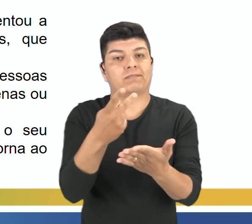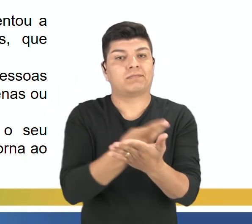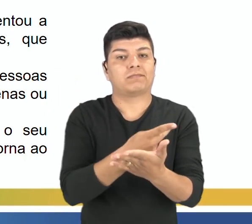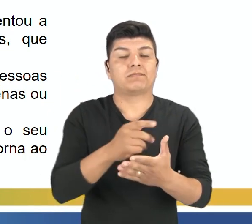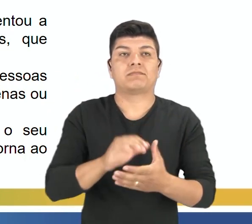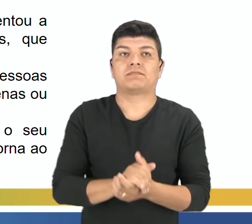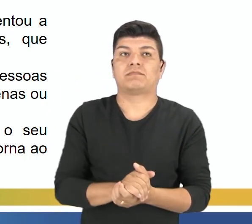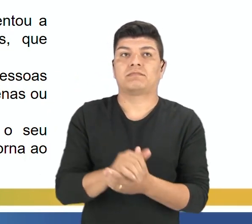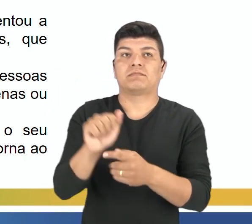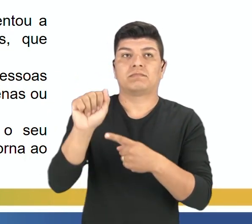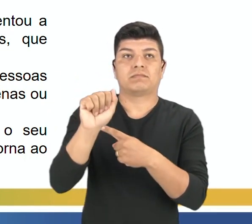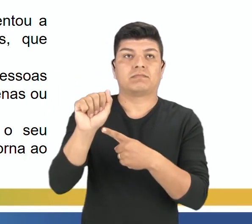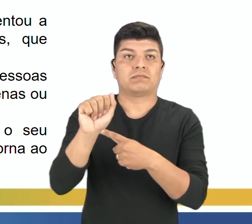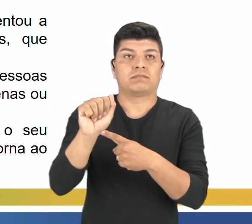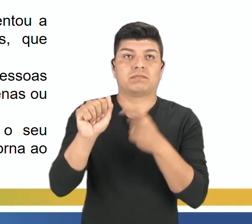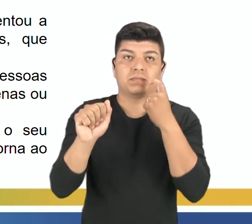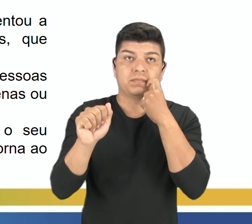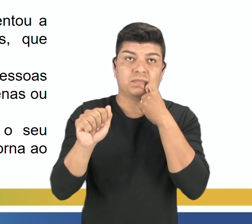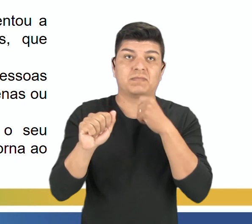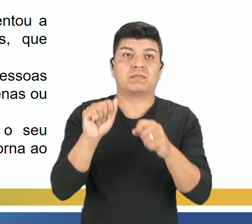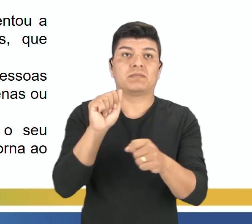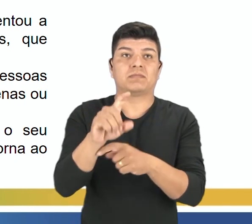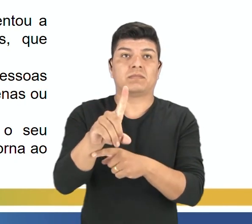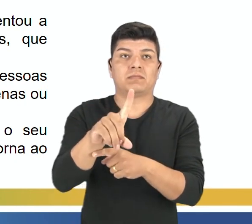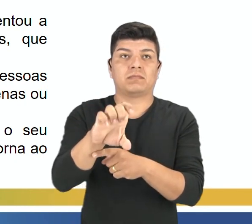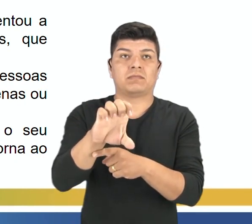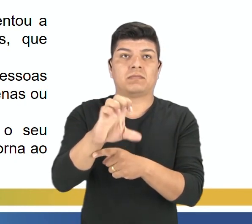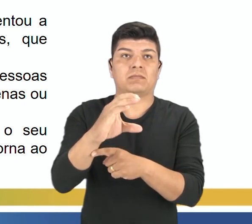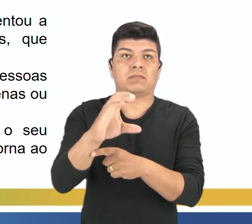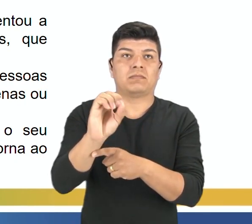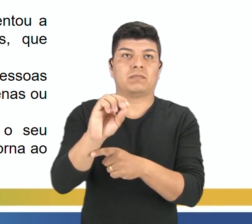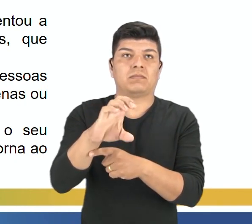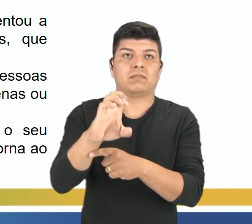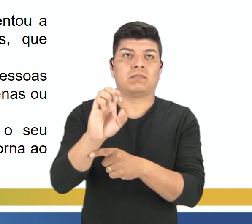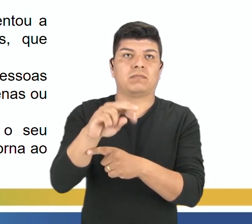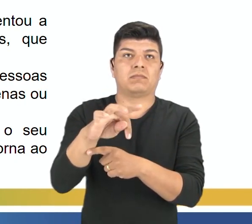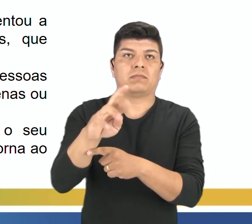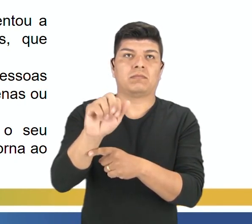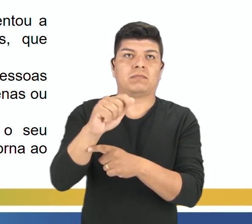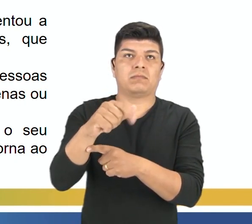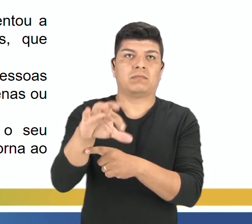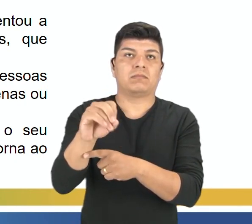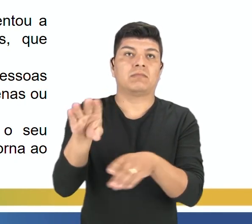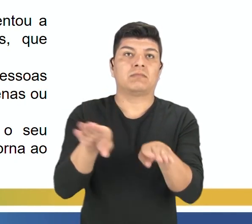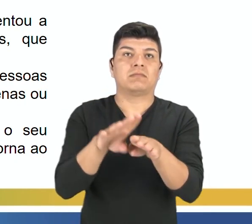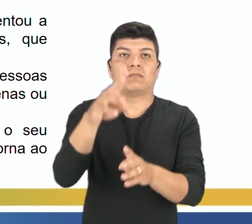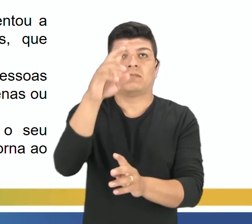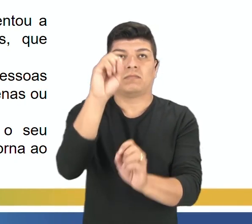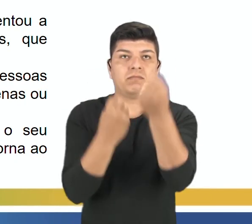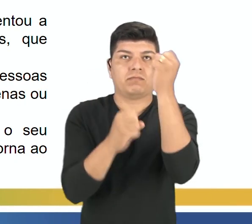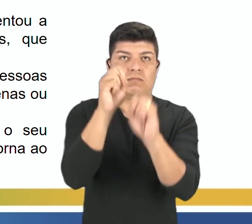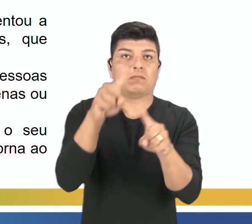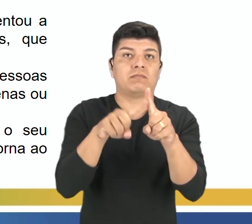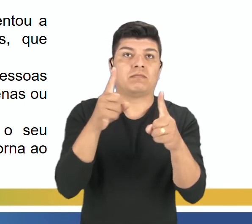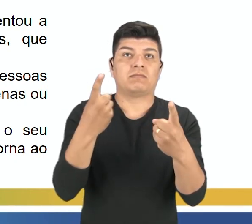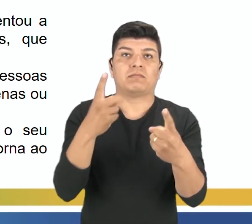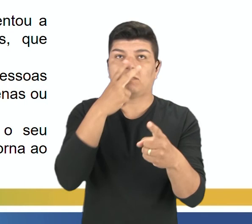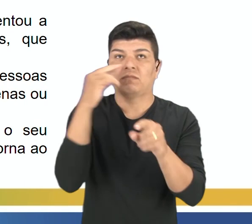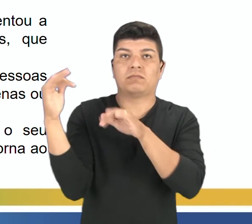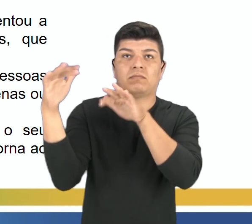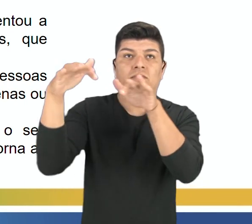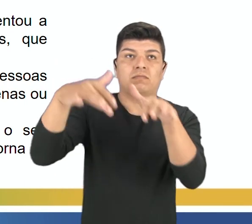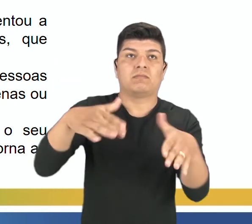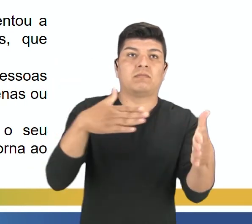falso. Letra A. A desconcentração industrial é uma das principais causas da freada na